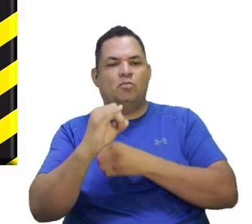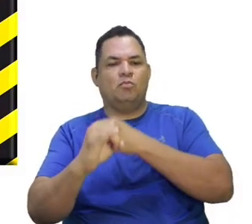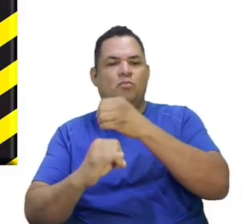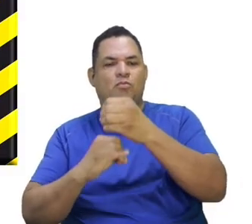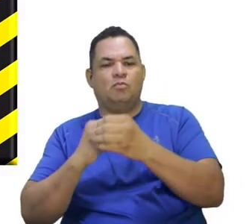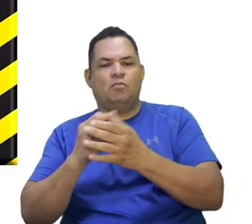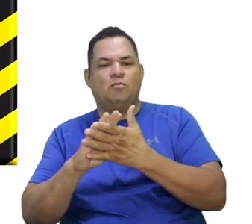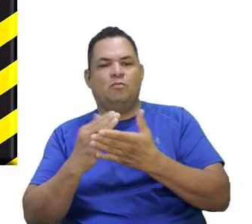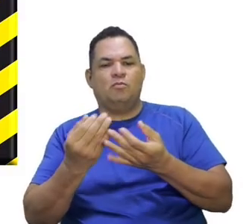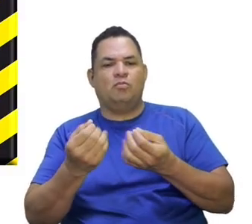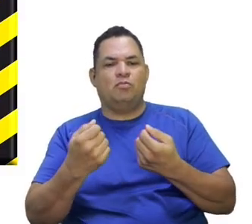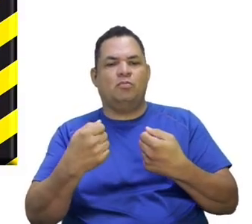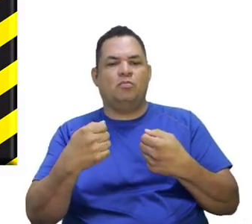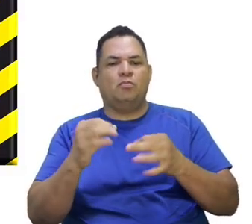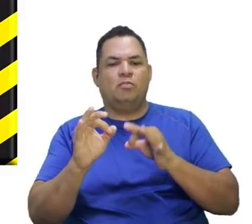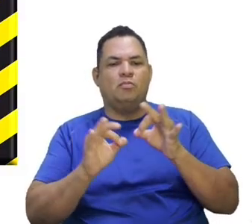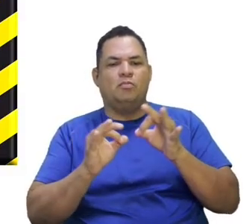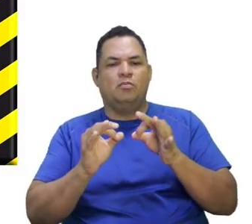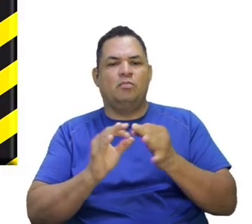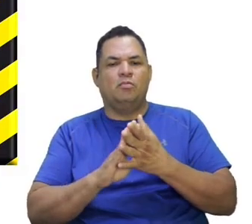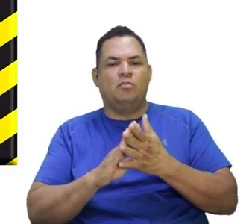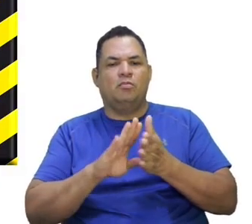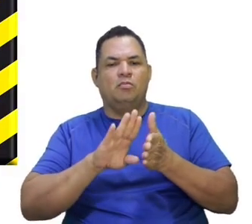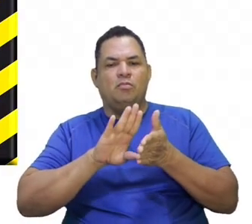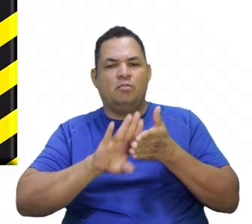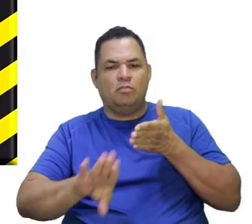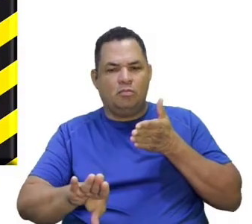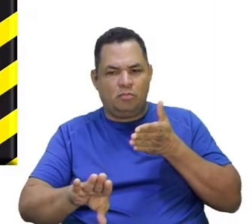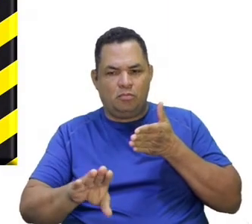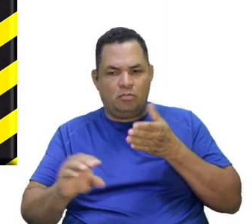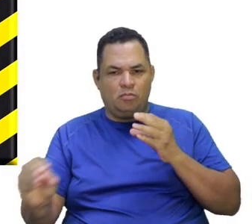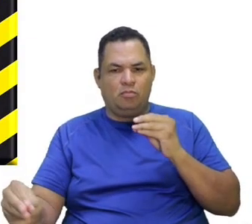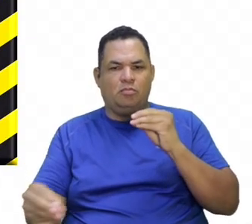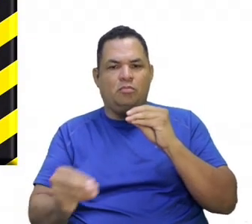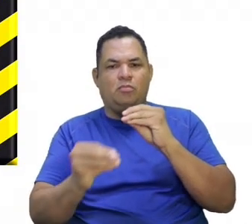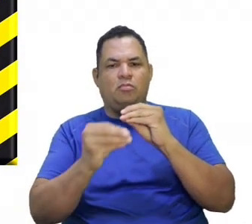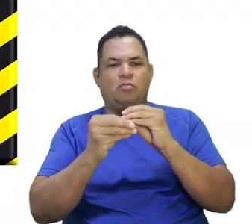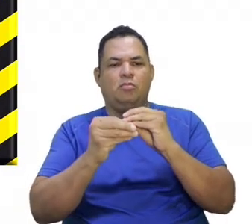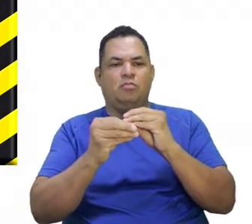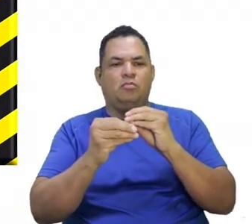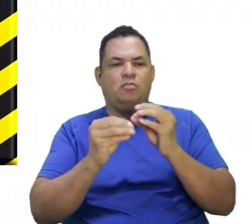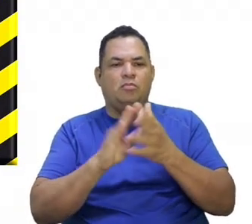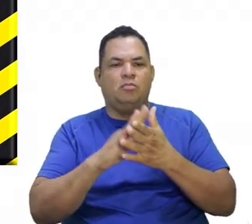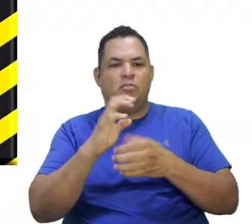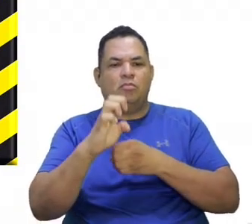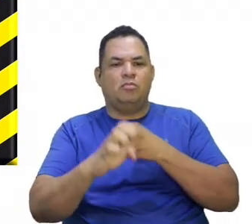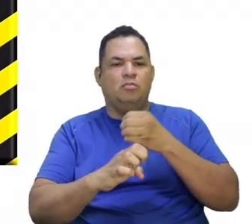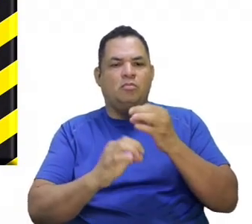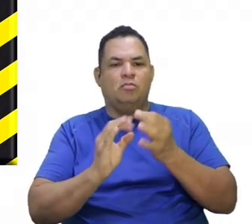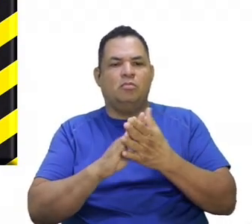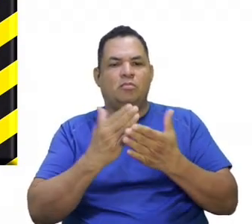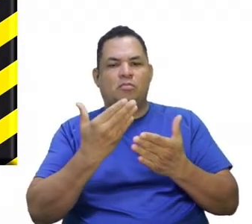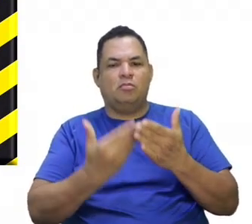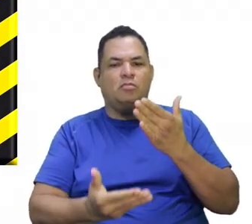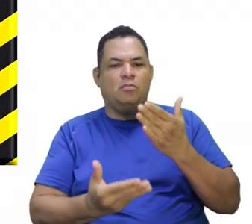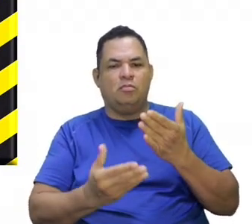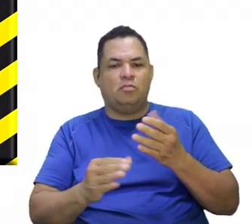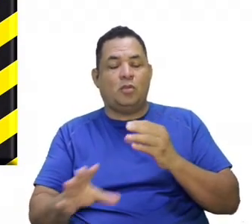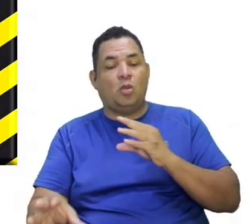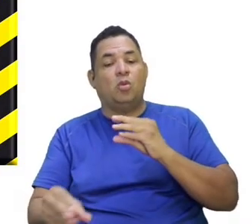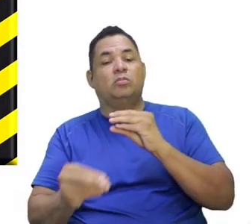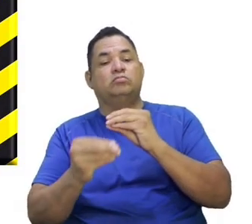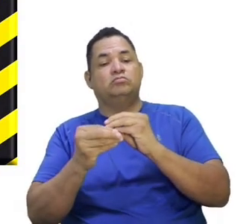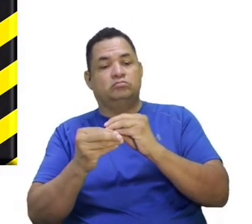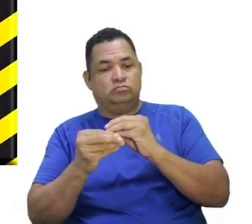íon, você deve retirar ou acrescentar os elétrons que foram